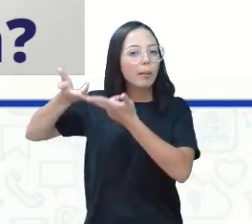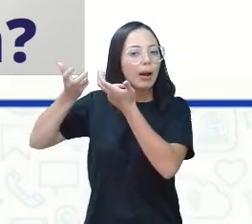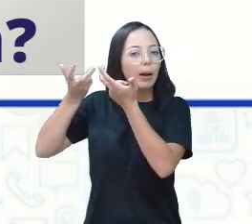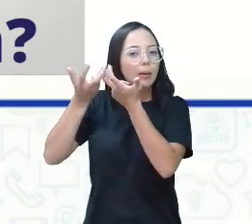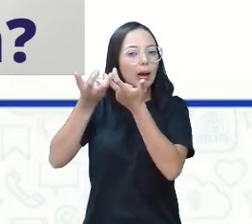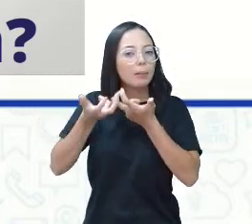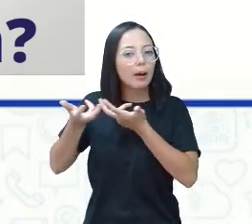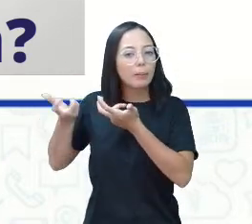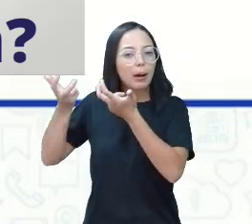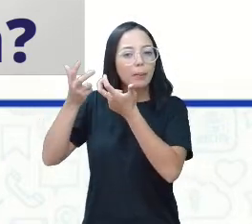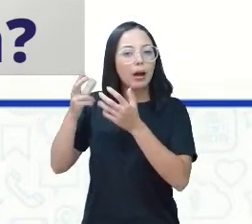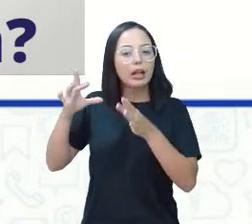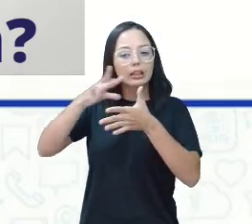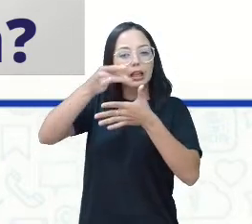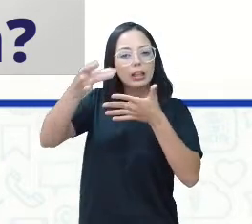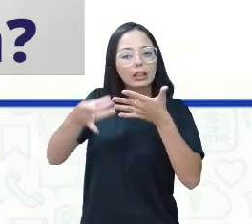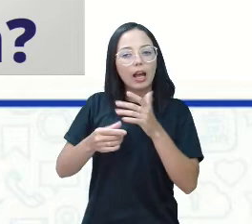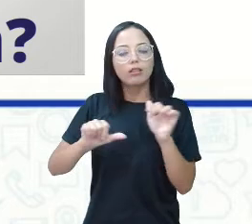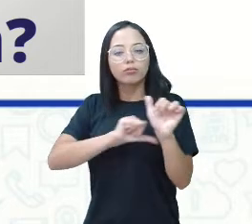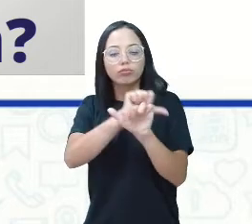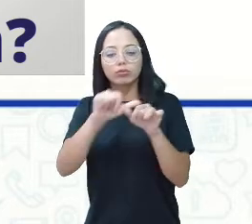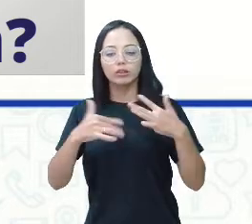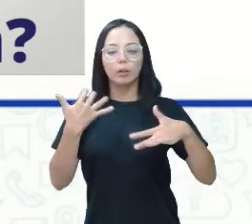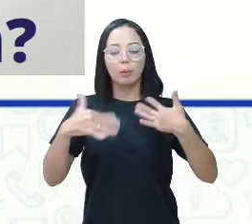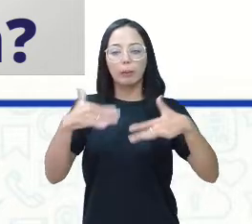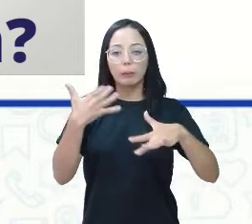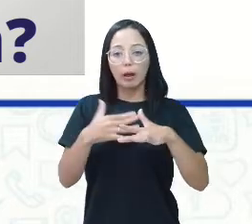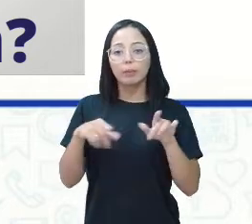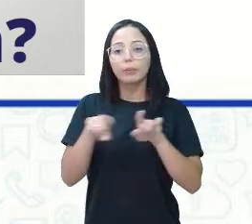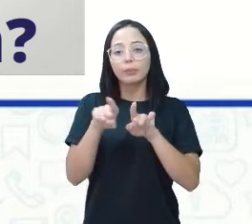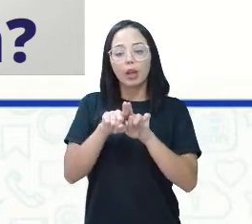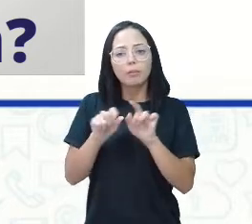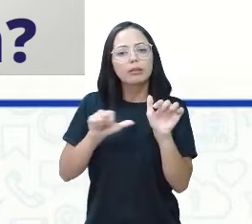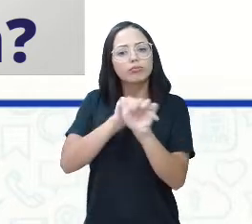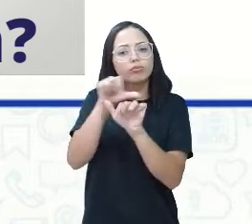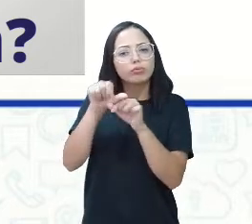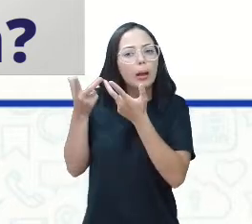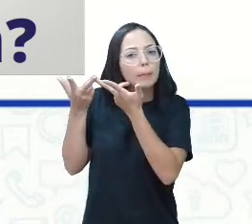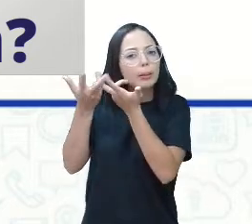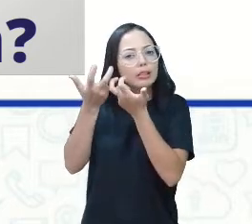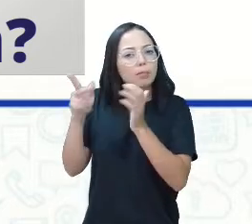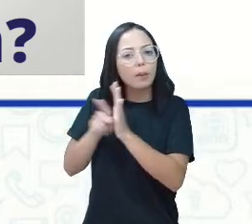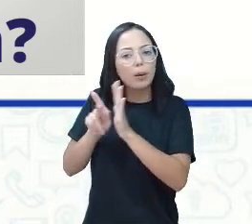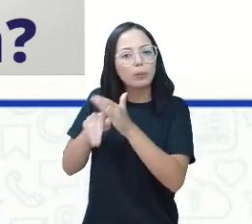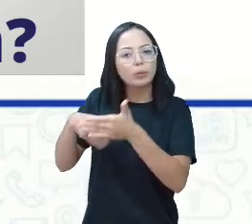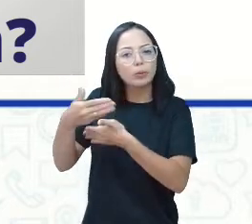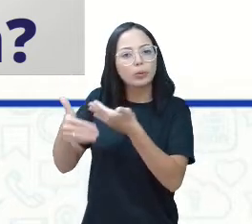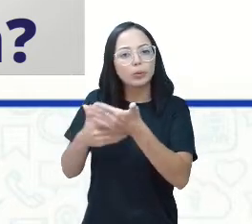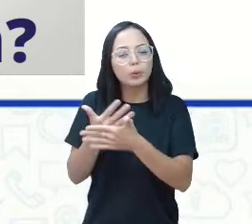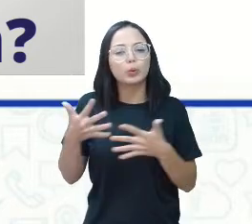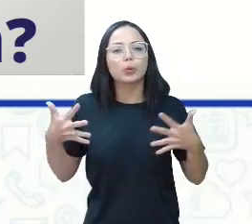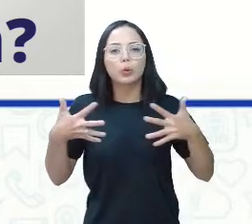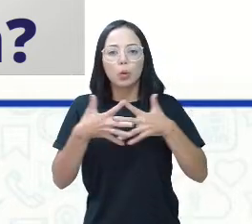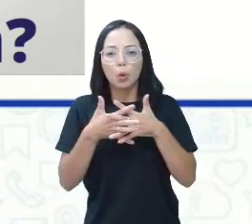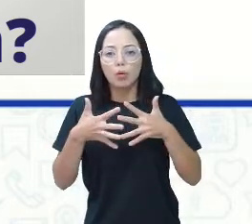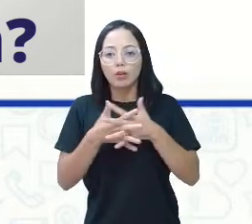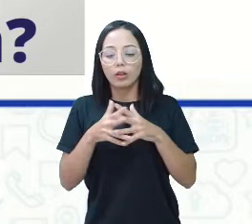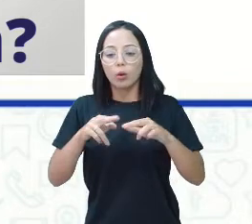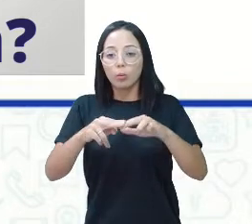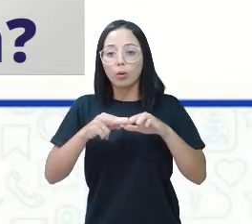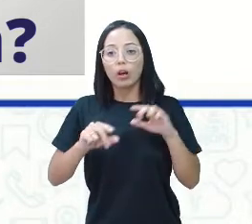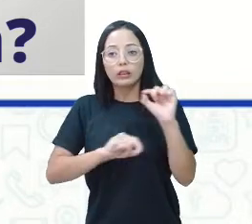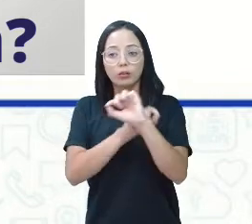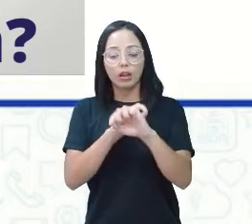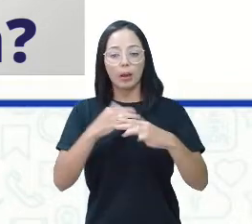particularidades do som. A mudança de vibrações mecânicas para pulsos elétricos é um processo complexo, resultado do movimento das